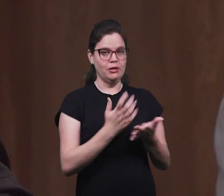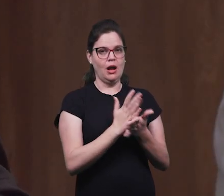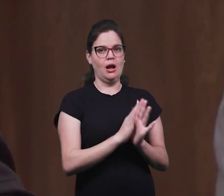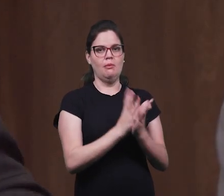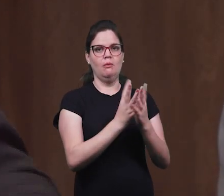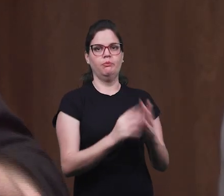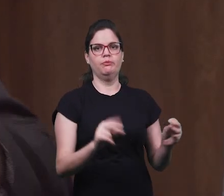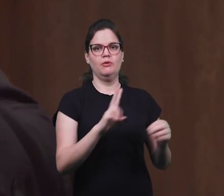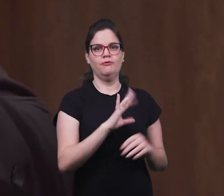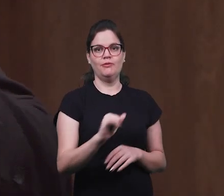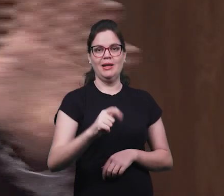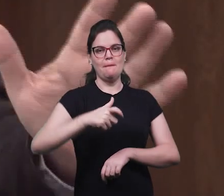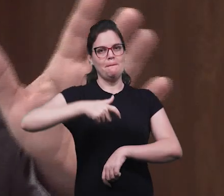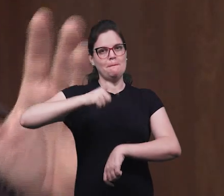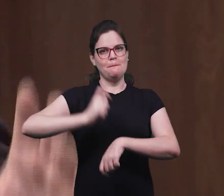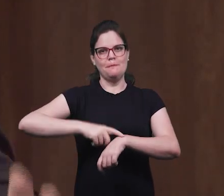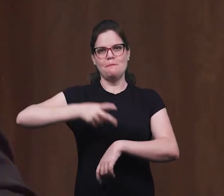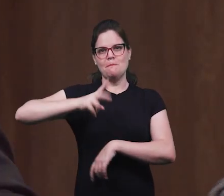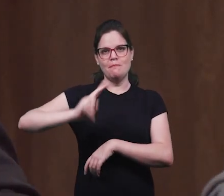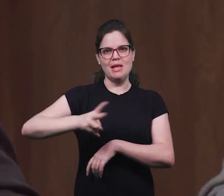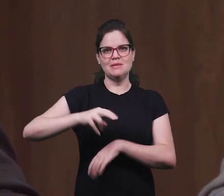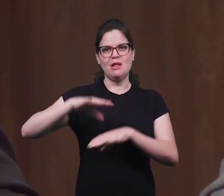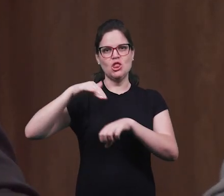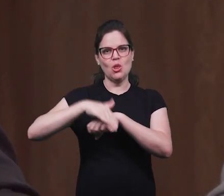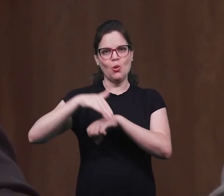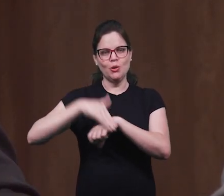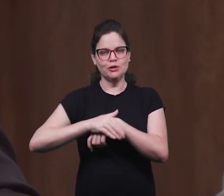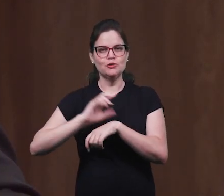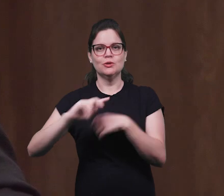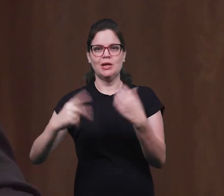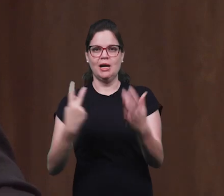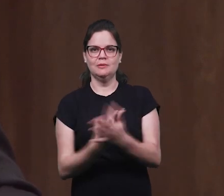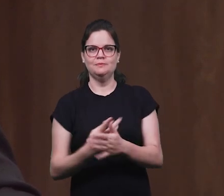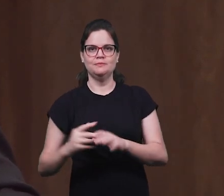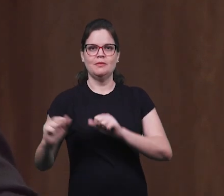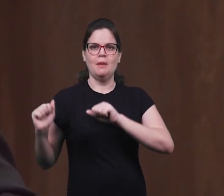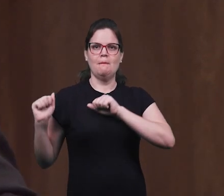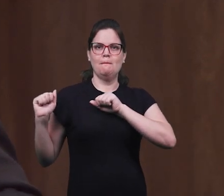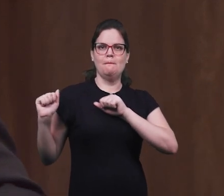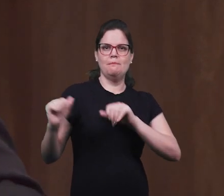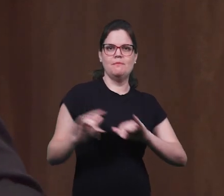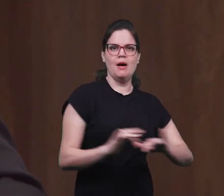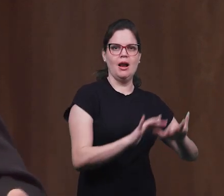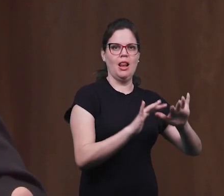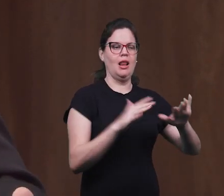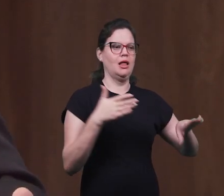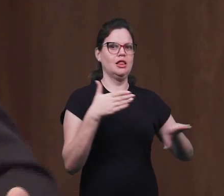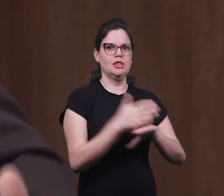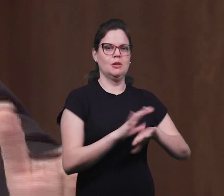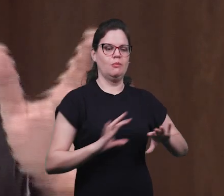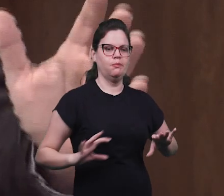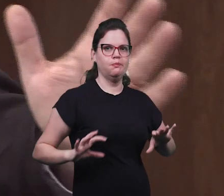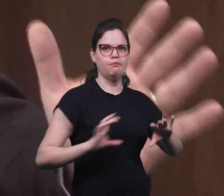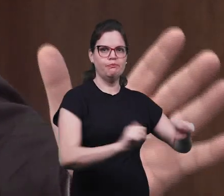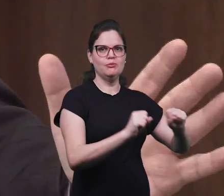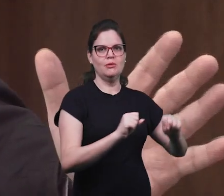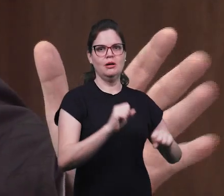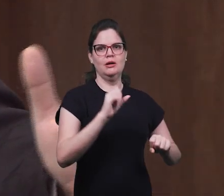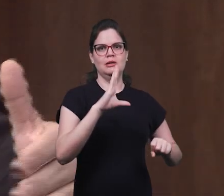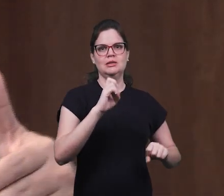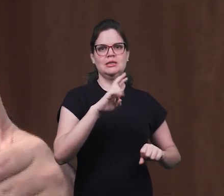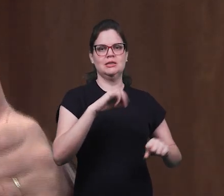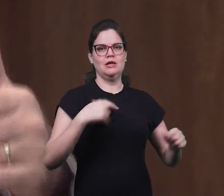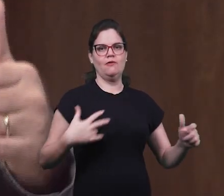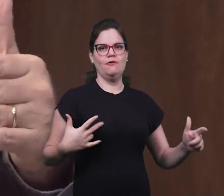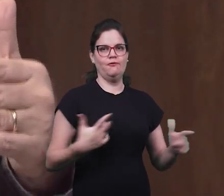entraram por dentro da muralha, e Ciro, o seu exército, né, tomou